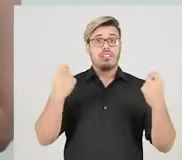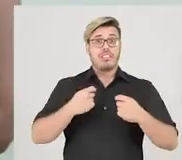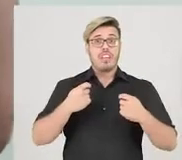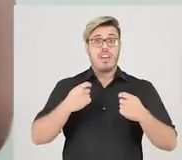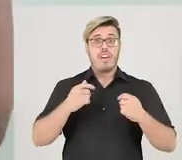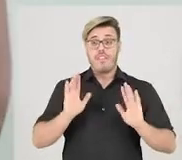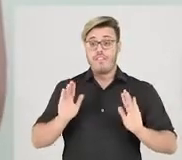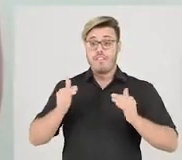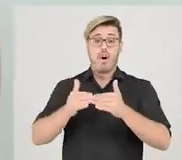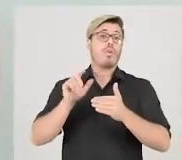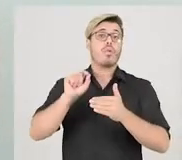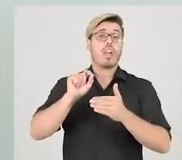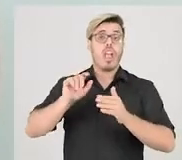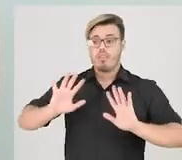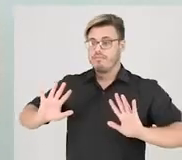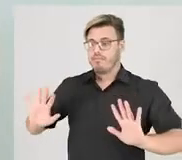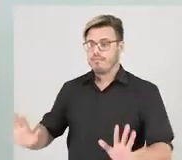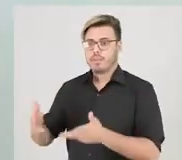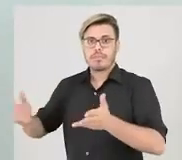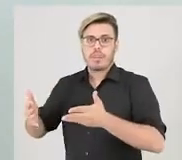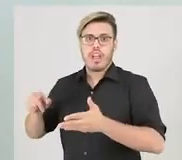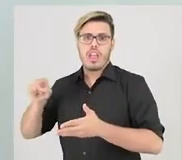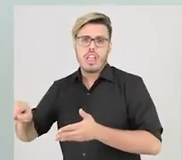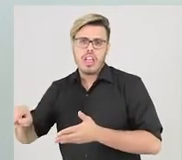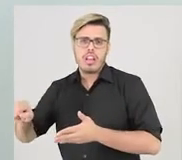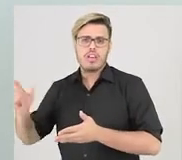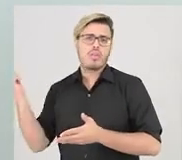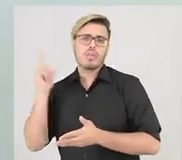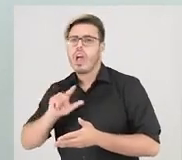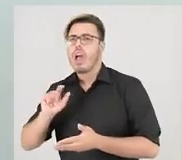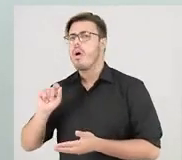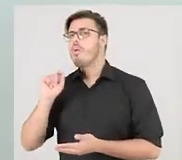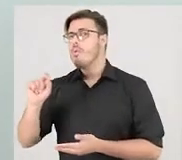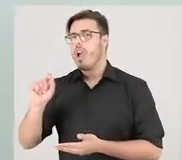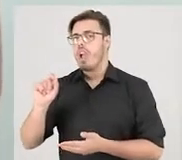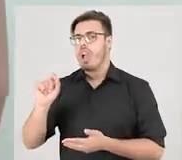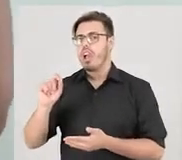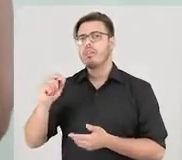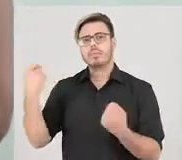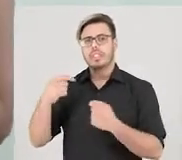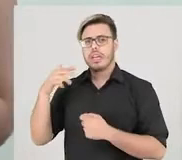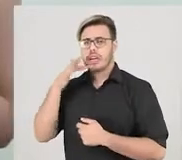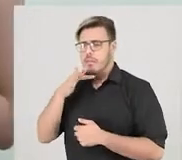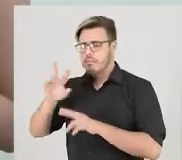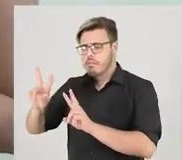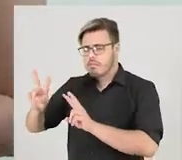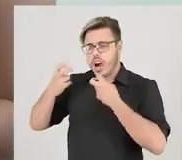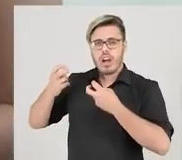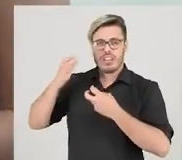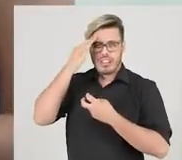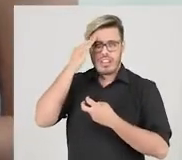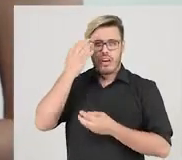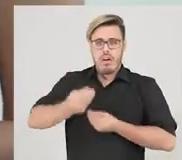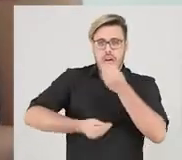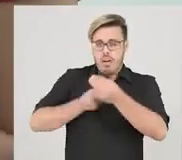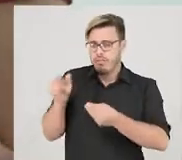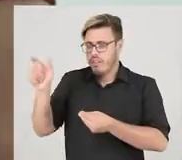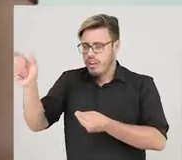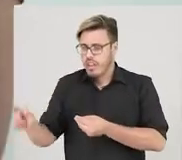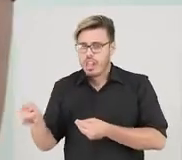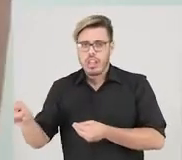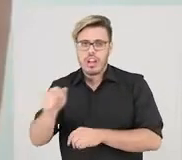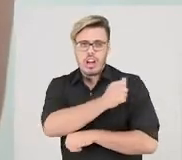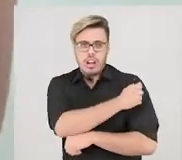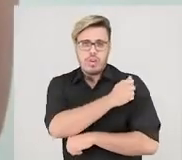de especificidades de aprendizagem, como ele consegue fazer. E pensar nessas estratégias para oferecer o currículo a